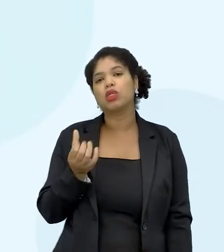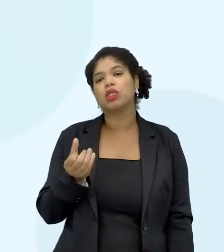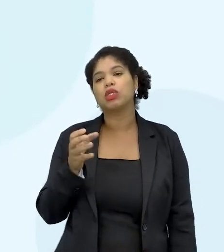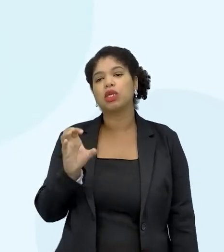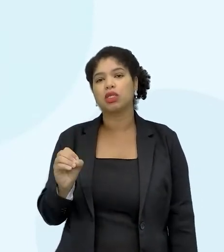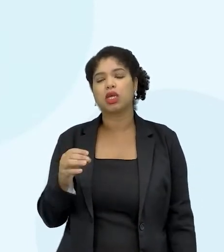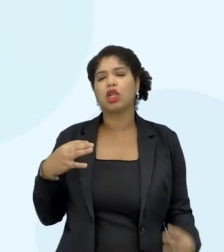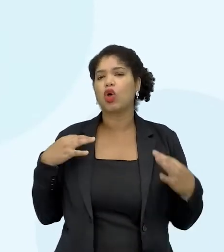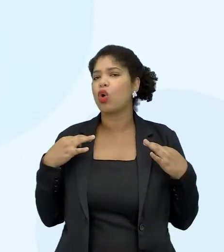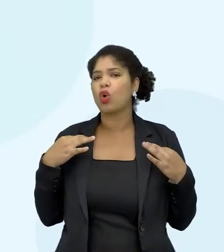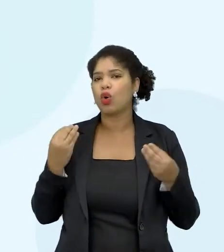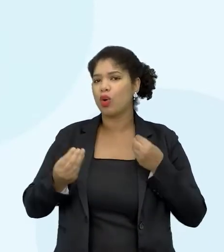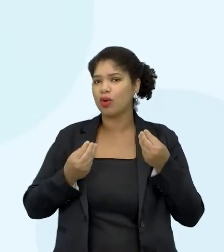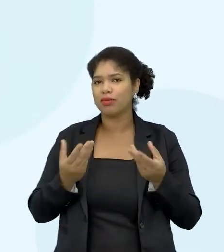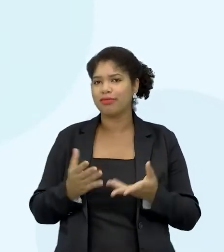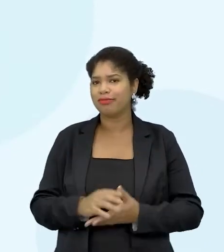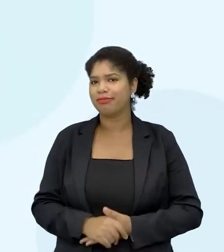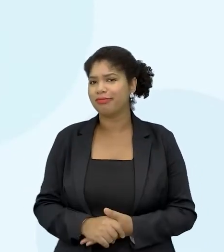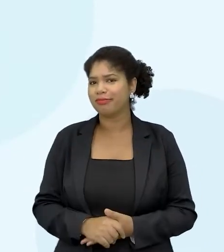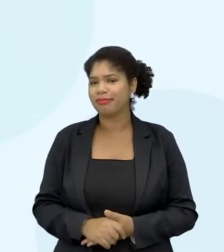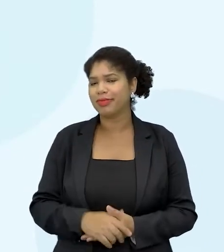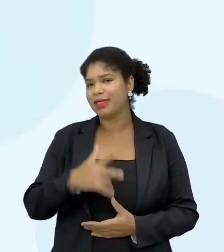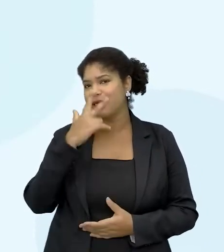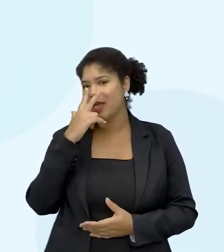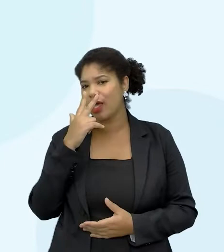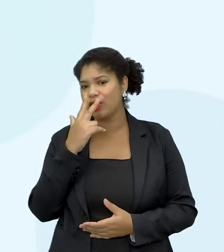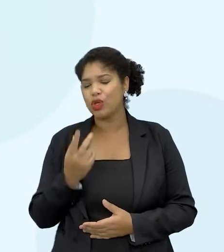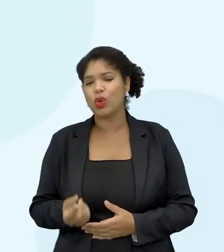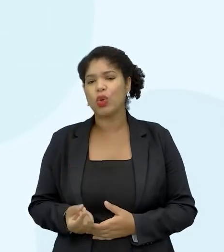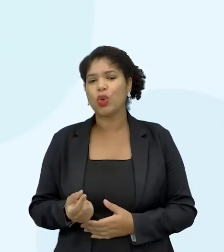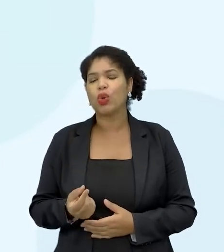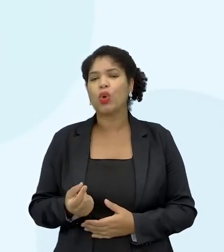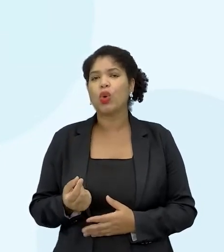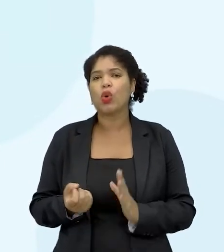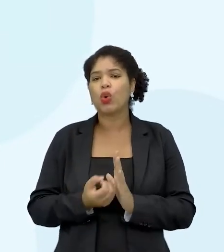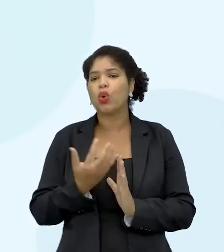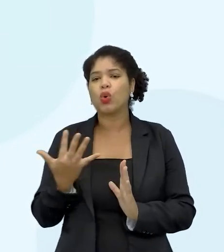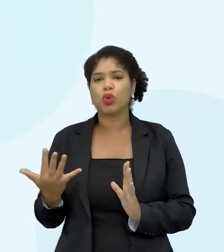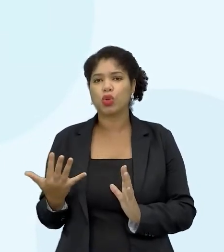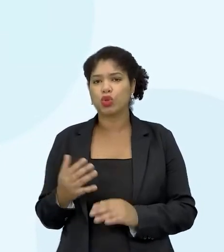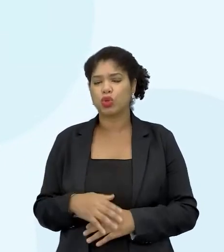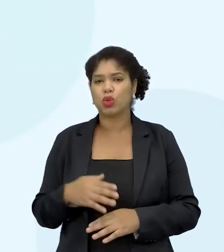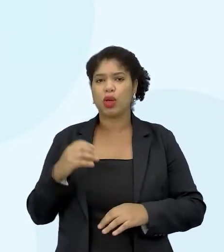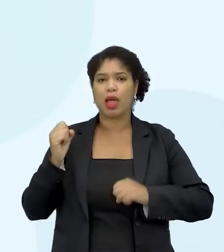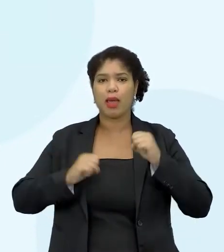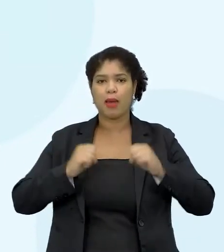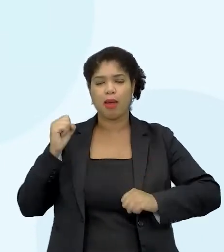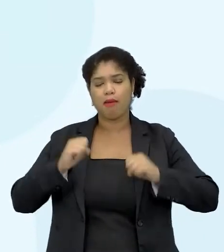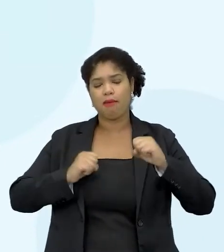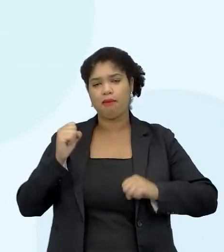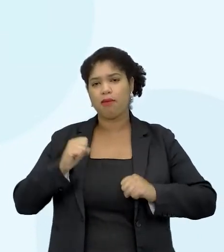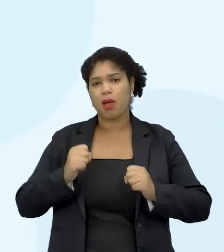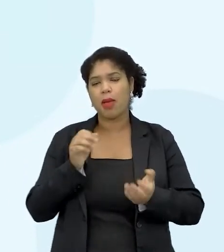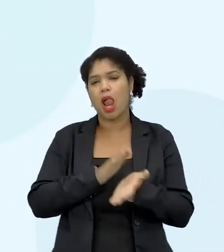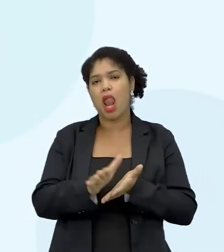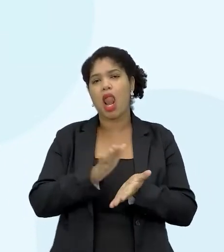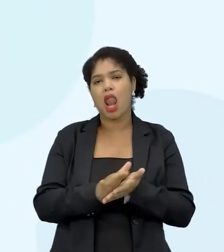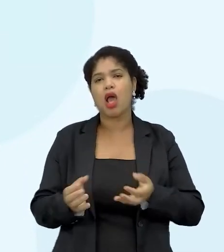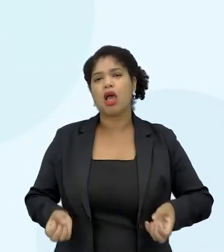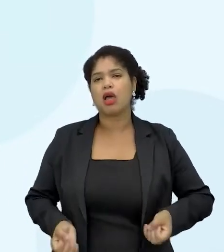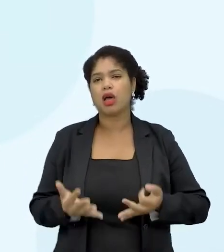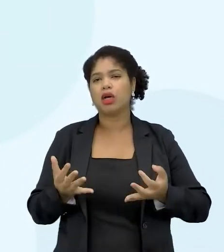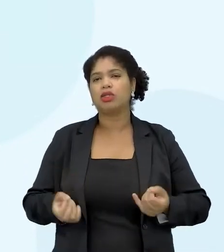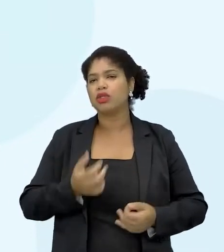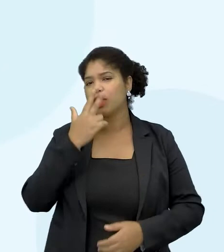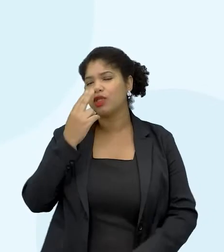1.460 camisetas. Então, qual seria o custo, quanto essa empresa, essa fábrica gastaria para produzir tudo